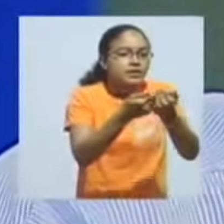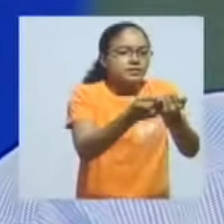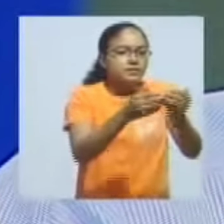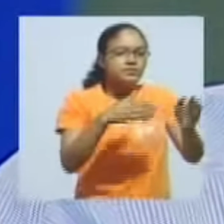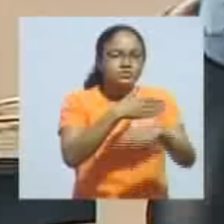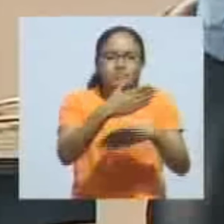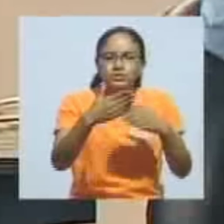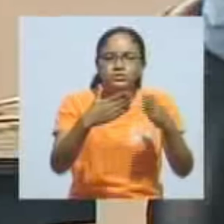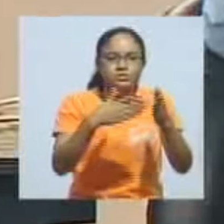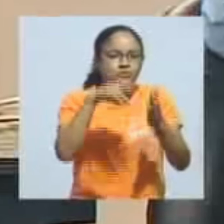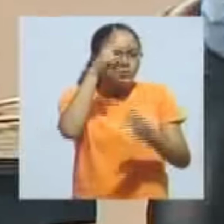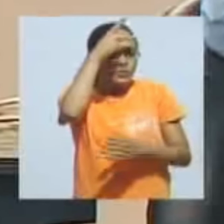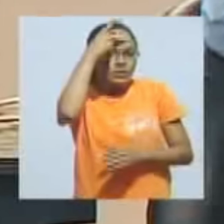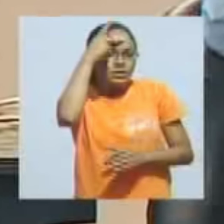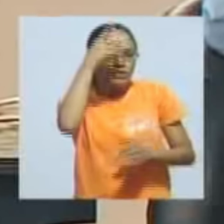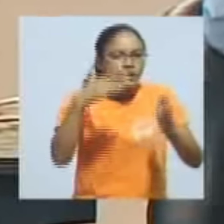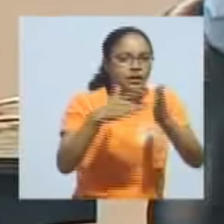Até o fim.